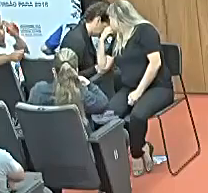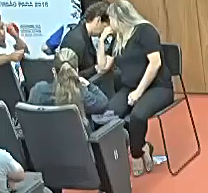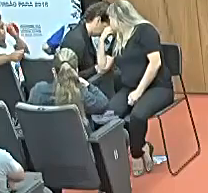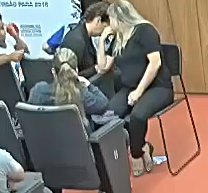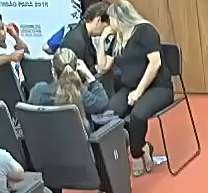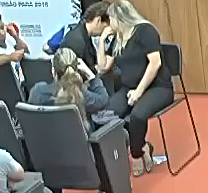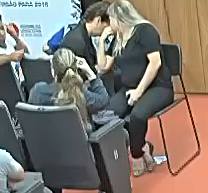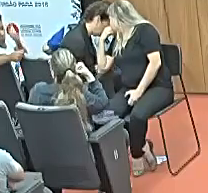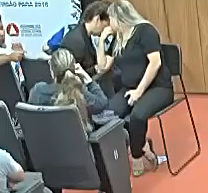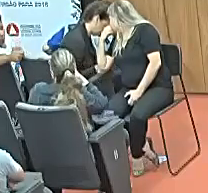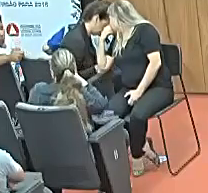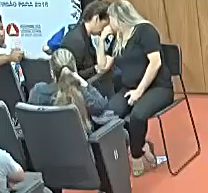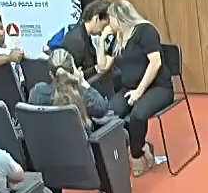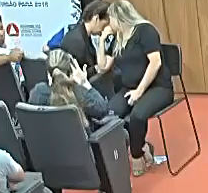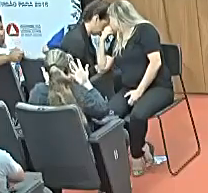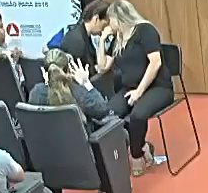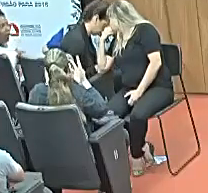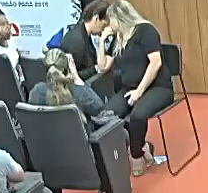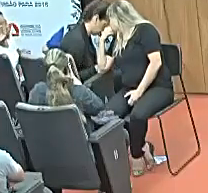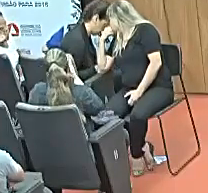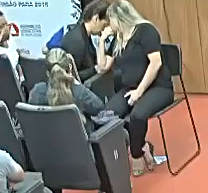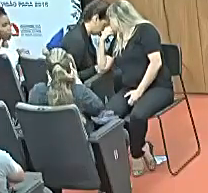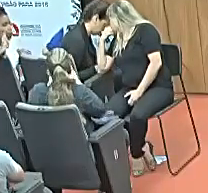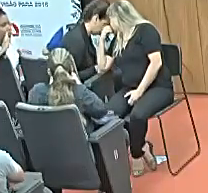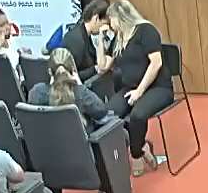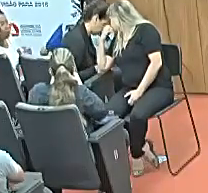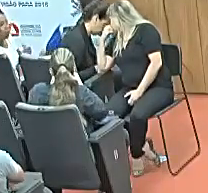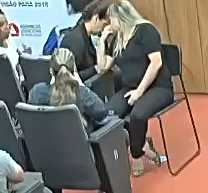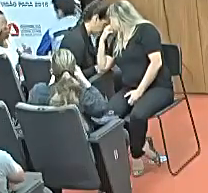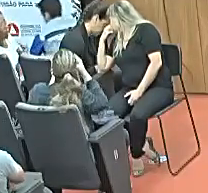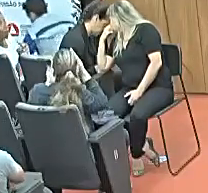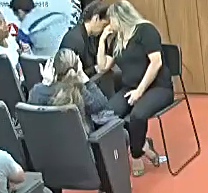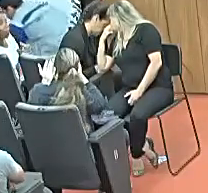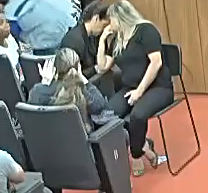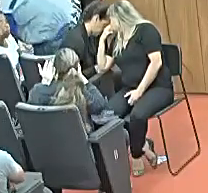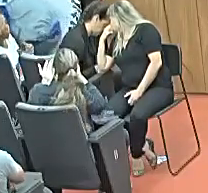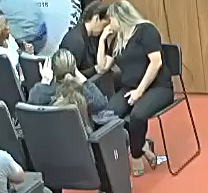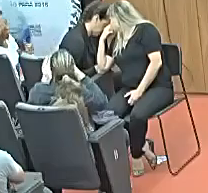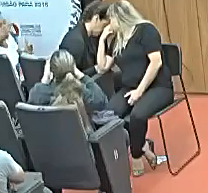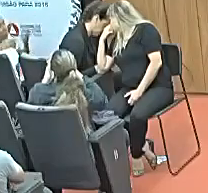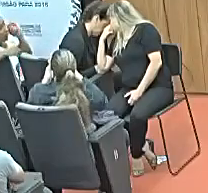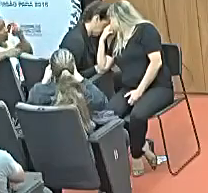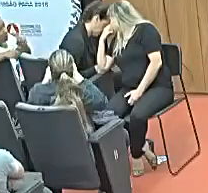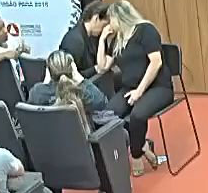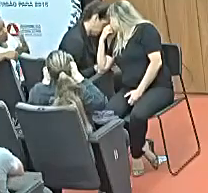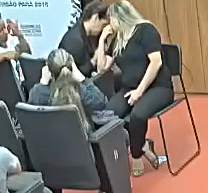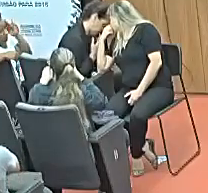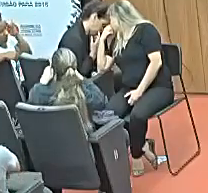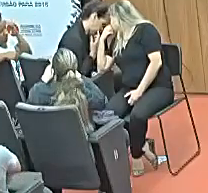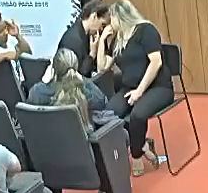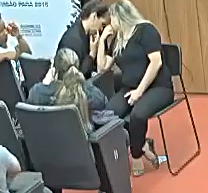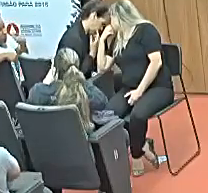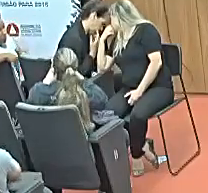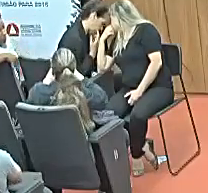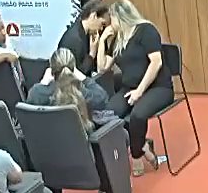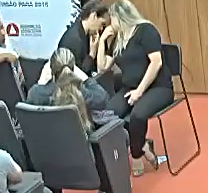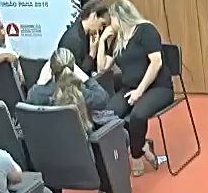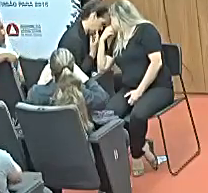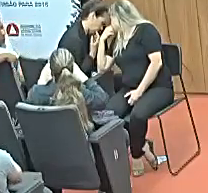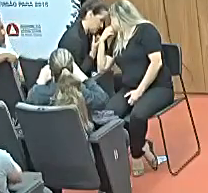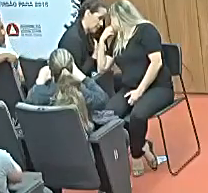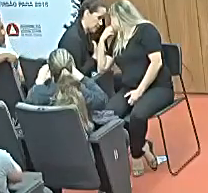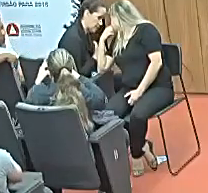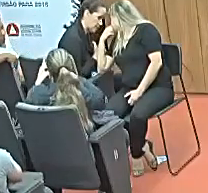custo aluno qualidade inicial que tem todos os parâmetros referente à a a uma escola de qualidade como deve ser